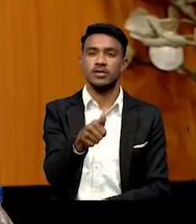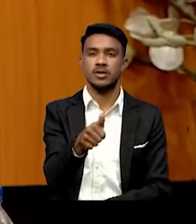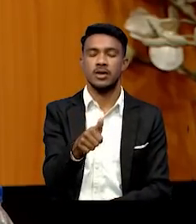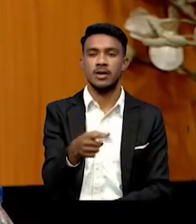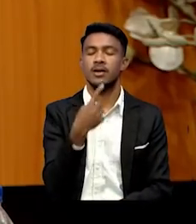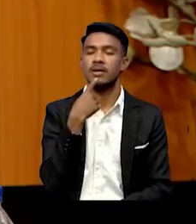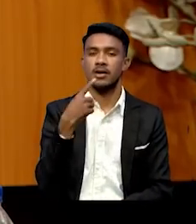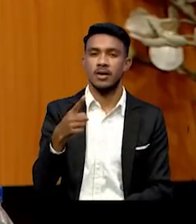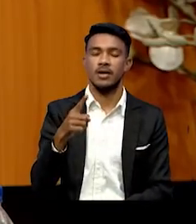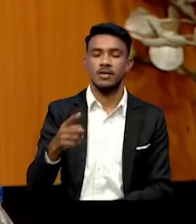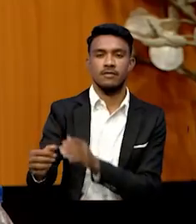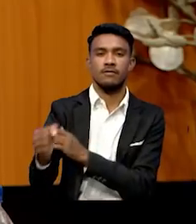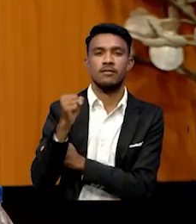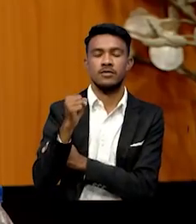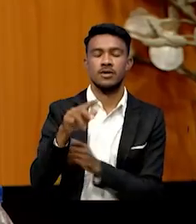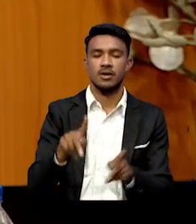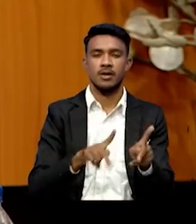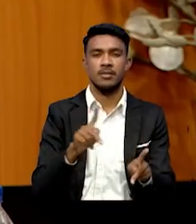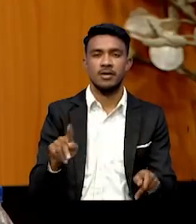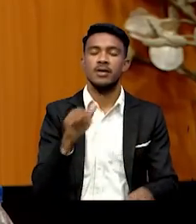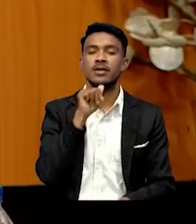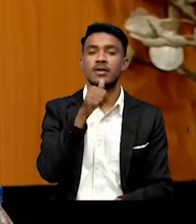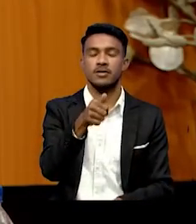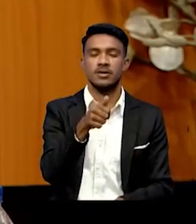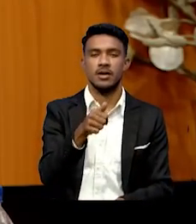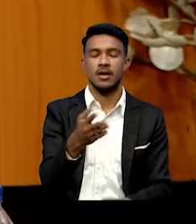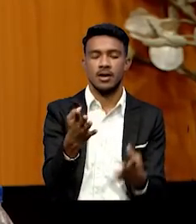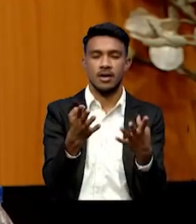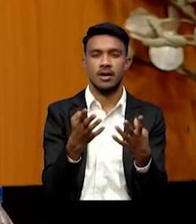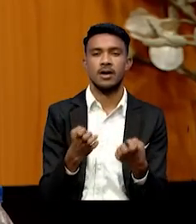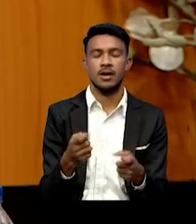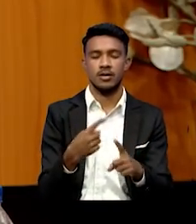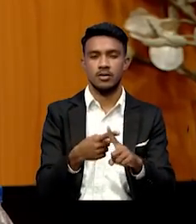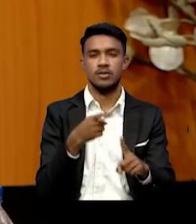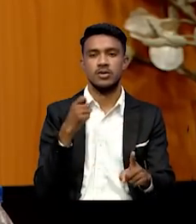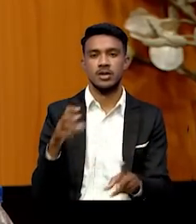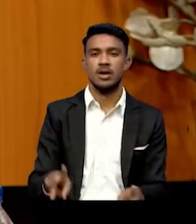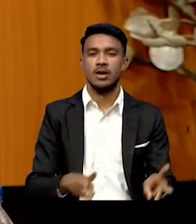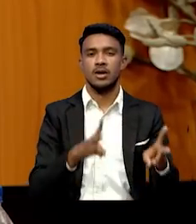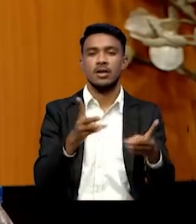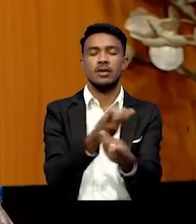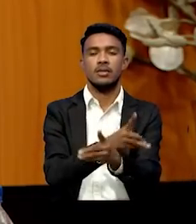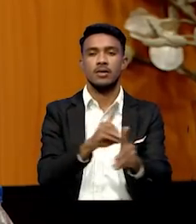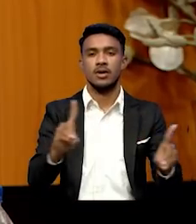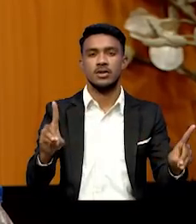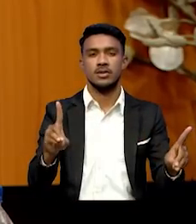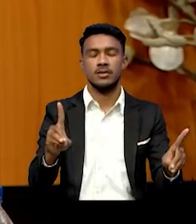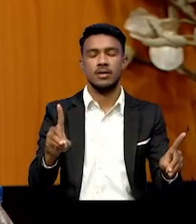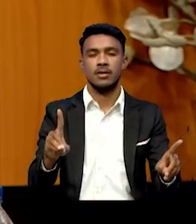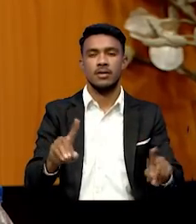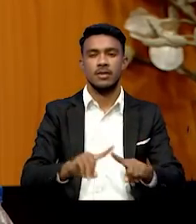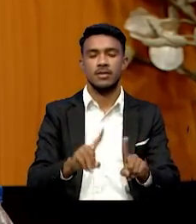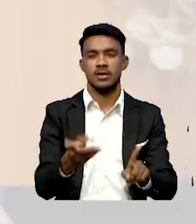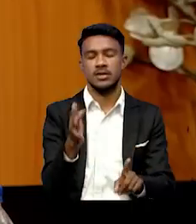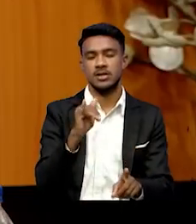ne. La seita. Hakarak lihusi dalam demokrati. Então,